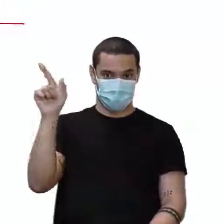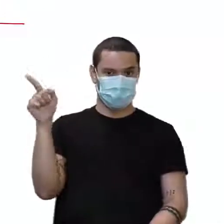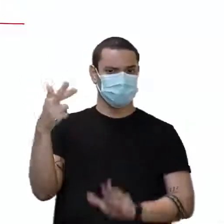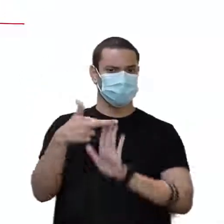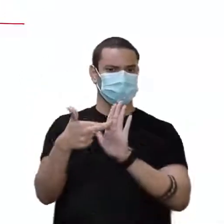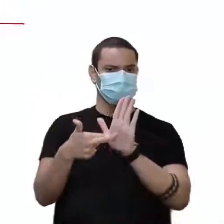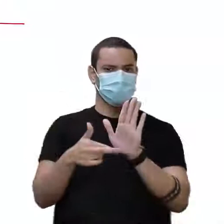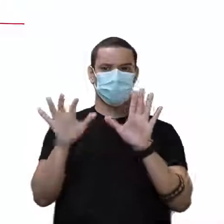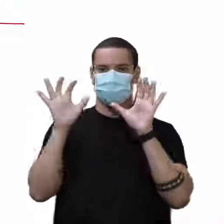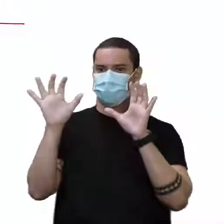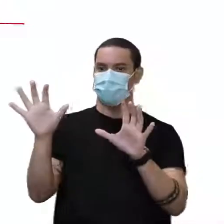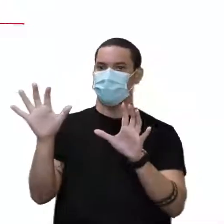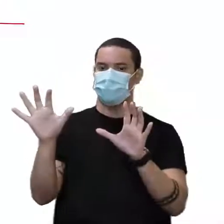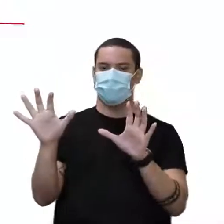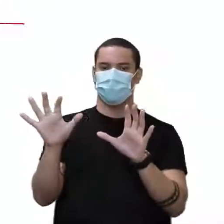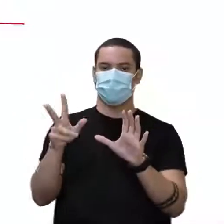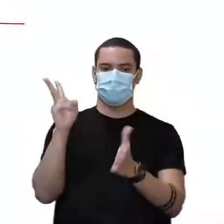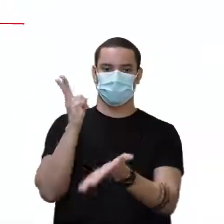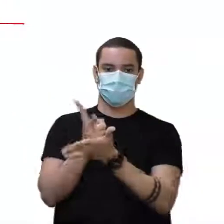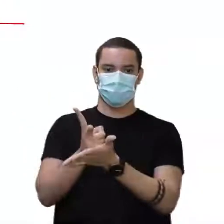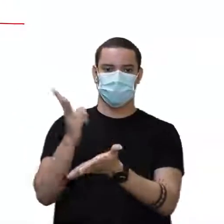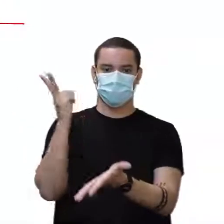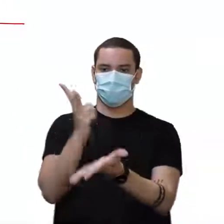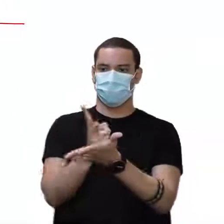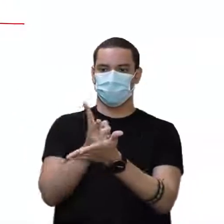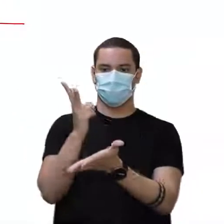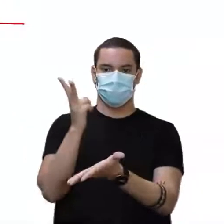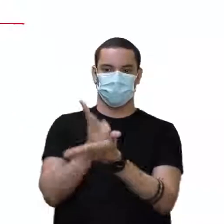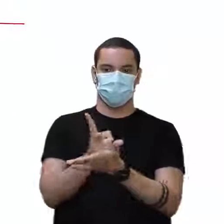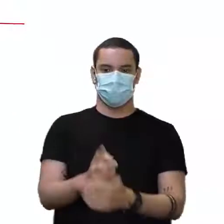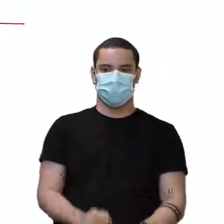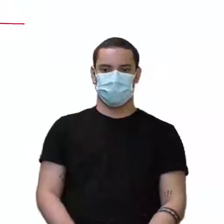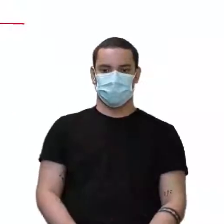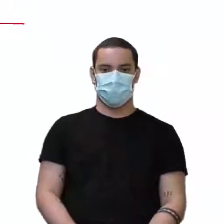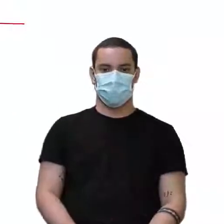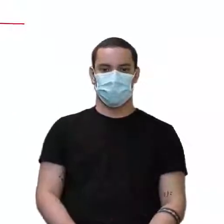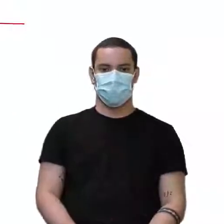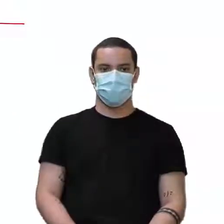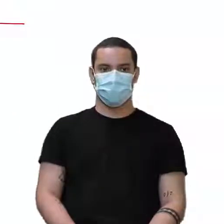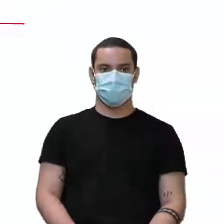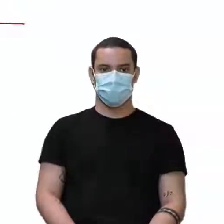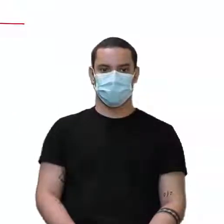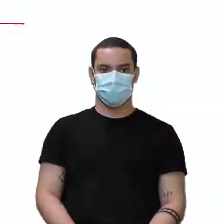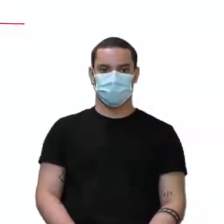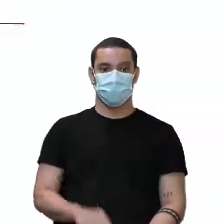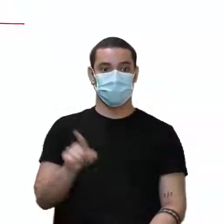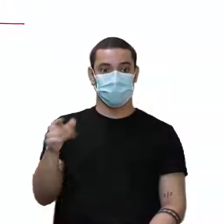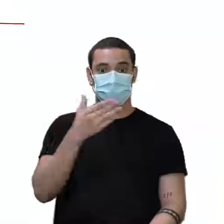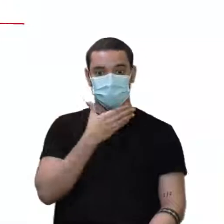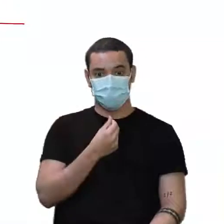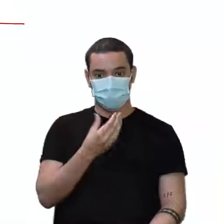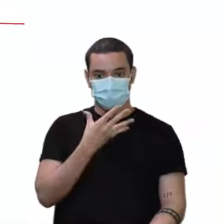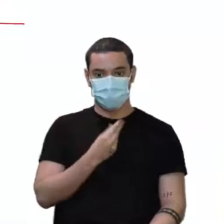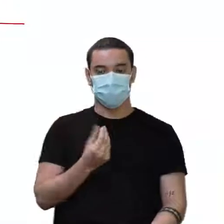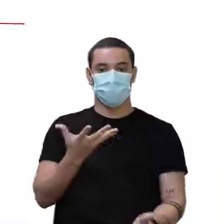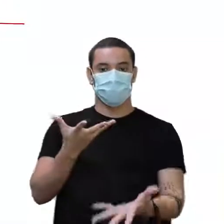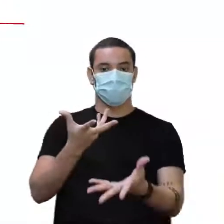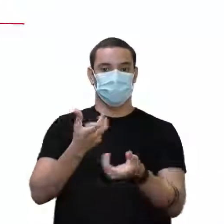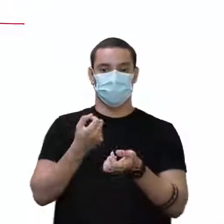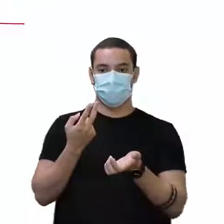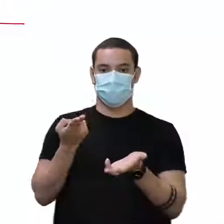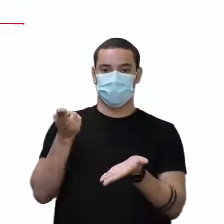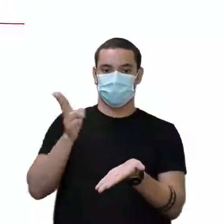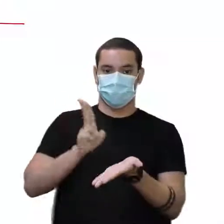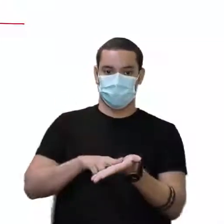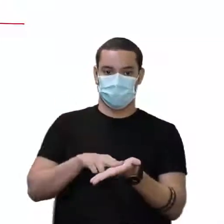regras permanecem os mesmos no passado e no participio passado. Então, Charlie Brown received a letter from his friends a